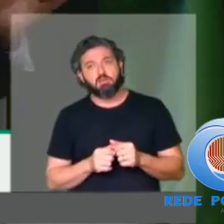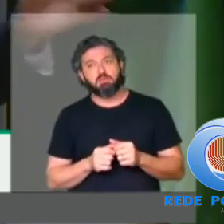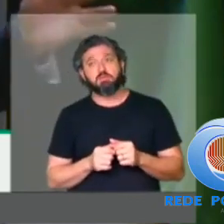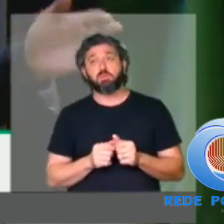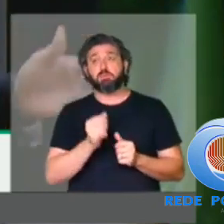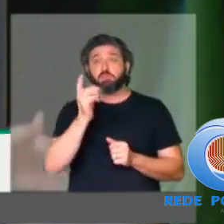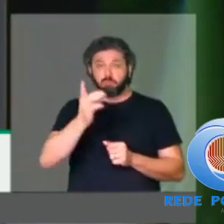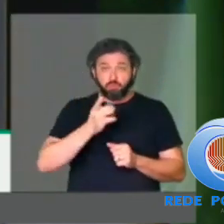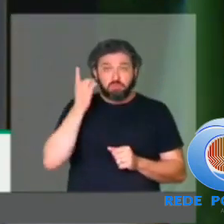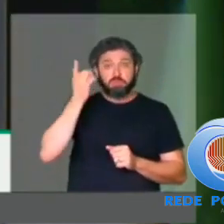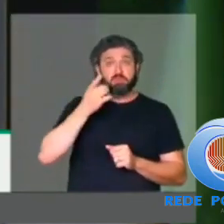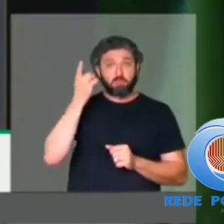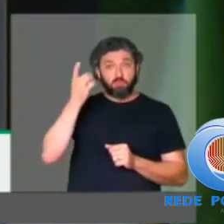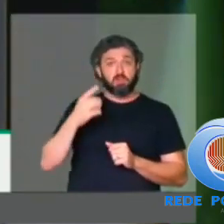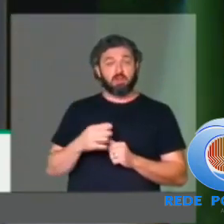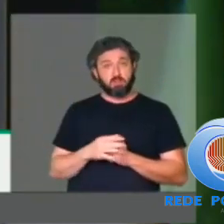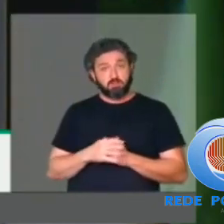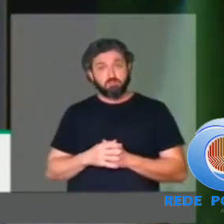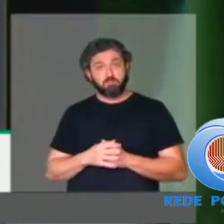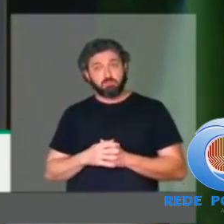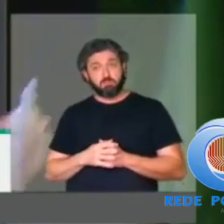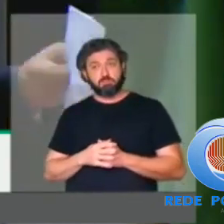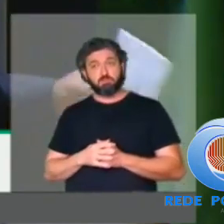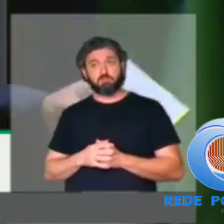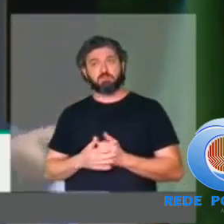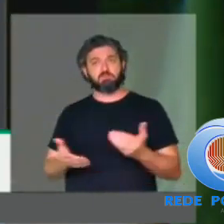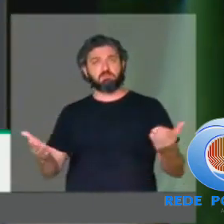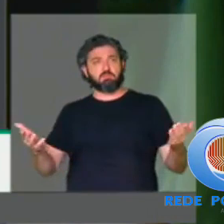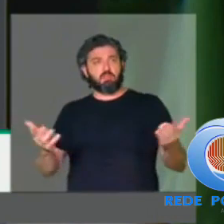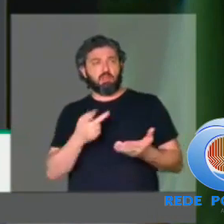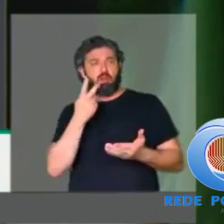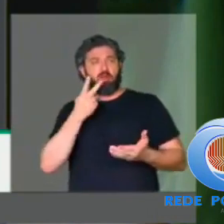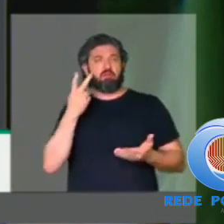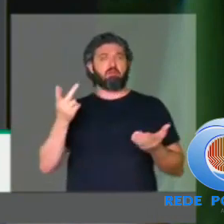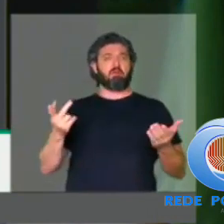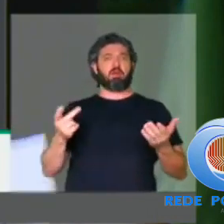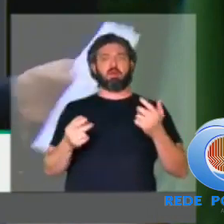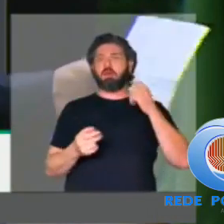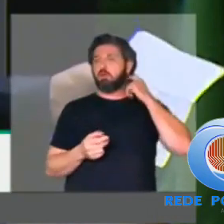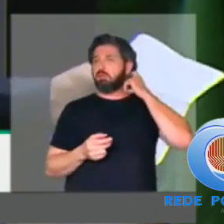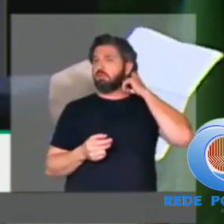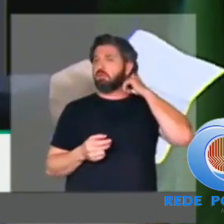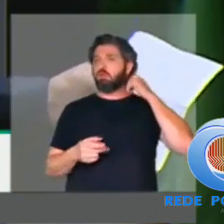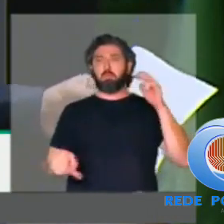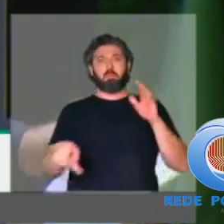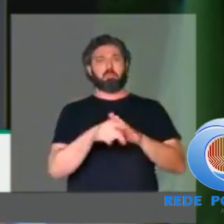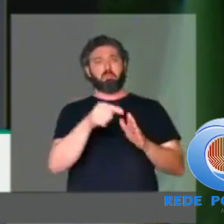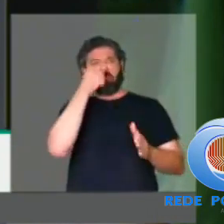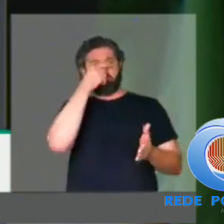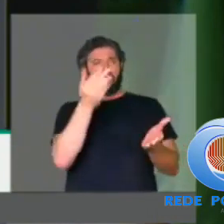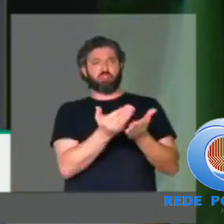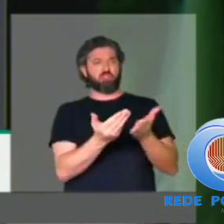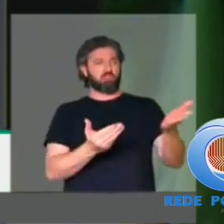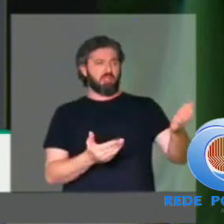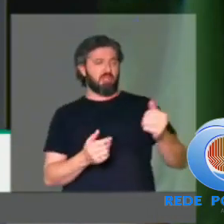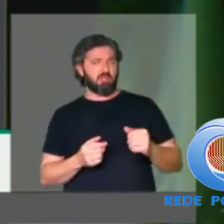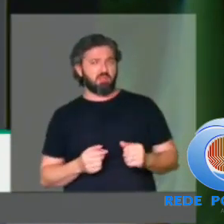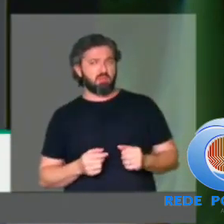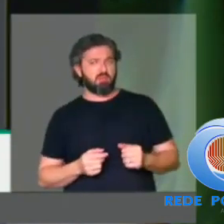os parlamentares que se dizem aqui da bancada evangélica,